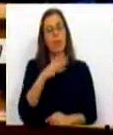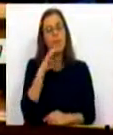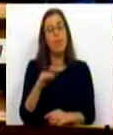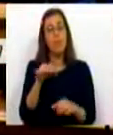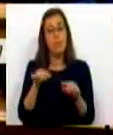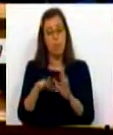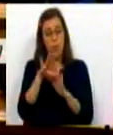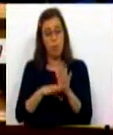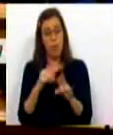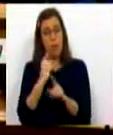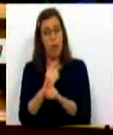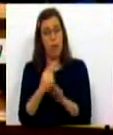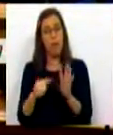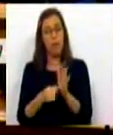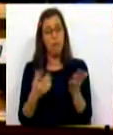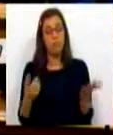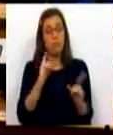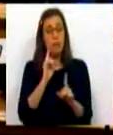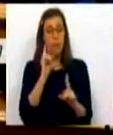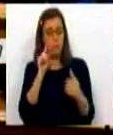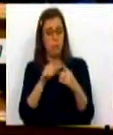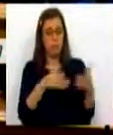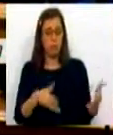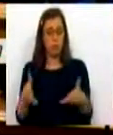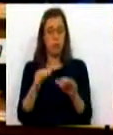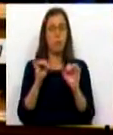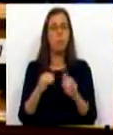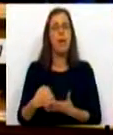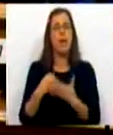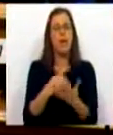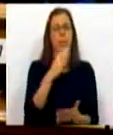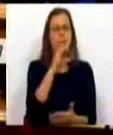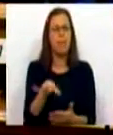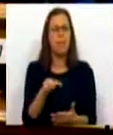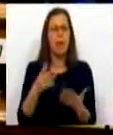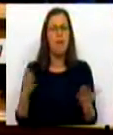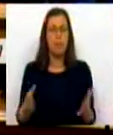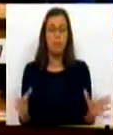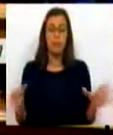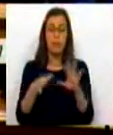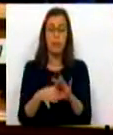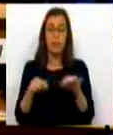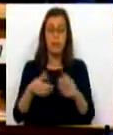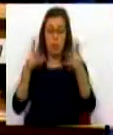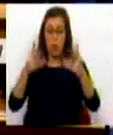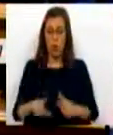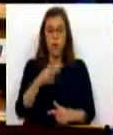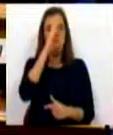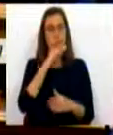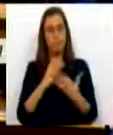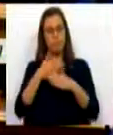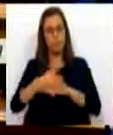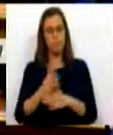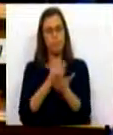família nestas condições e como função estratégica de apoio às famílias, está ligado neste Orçamento de Estado a uma